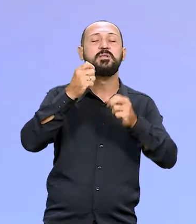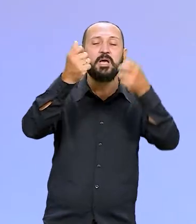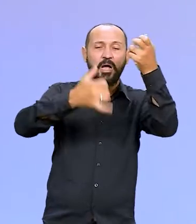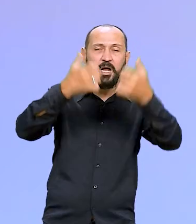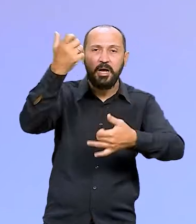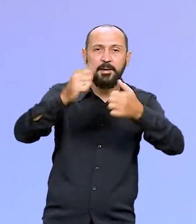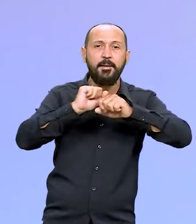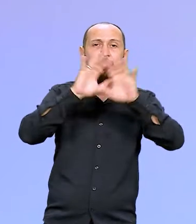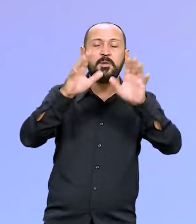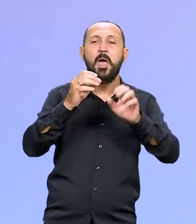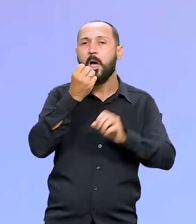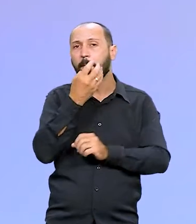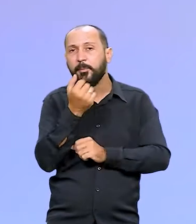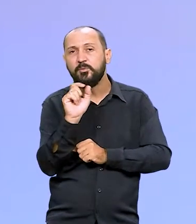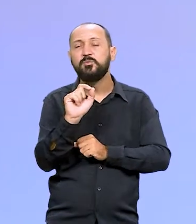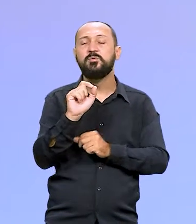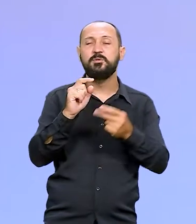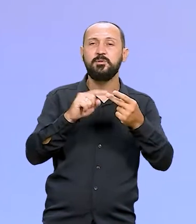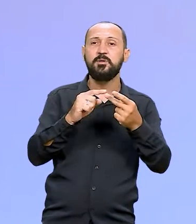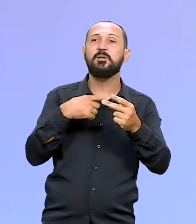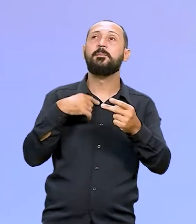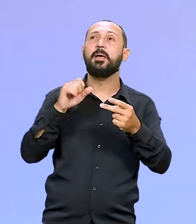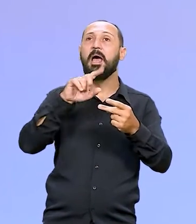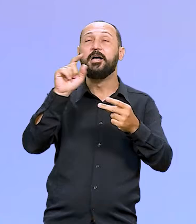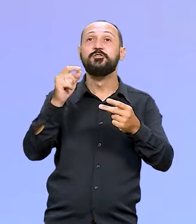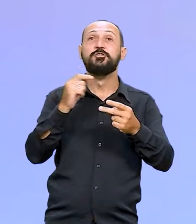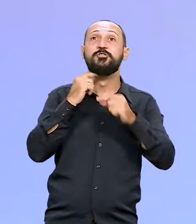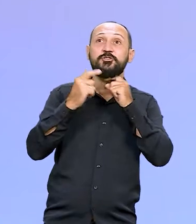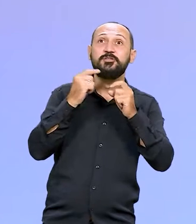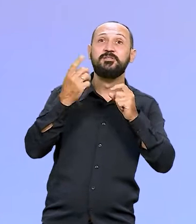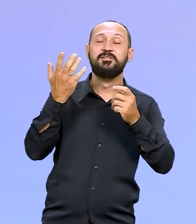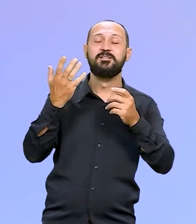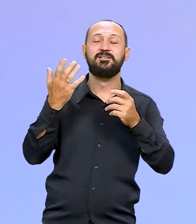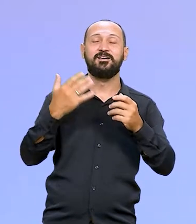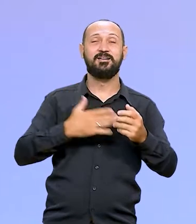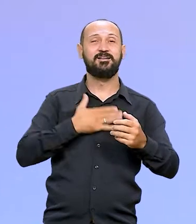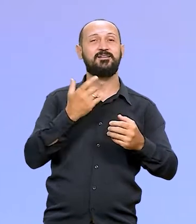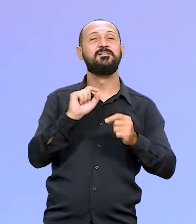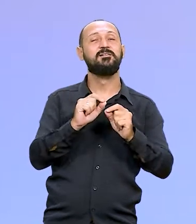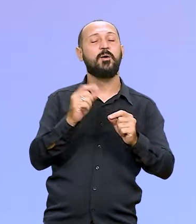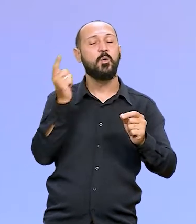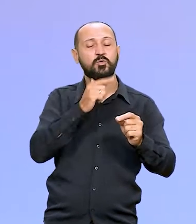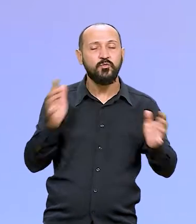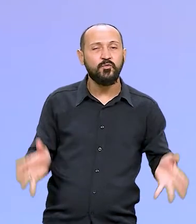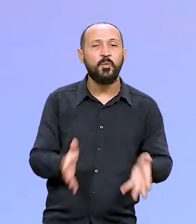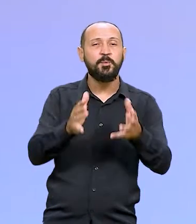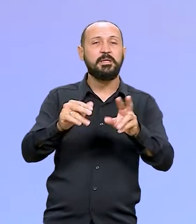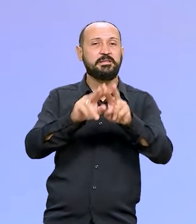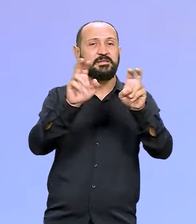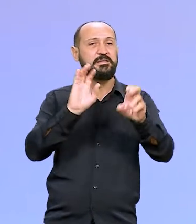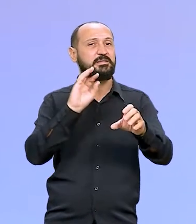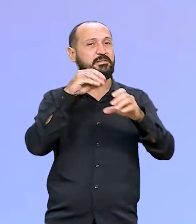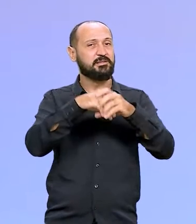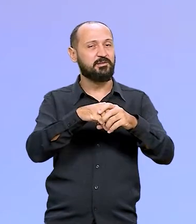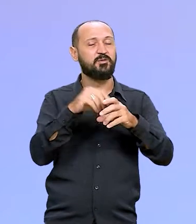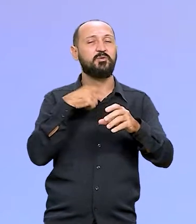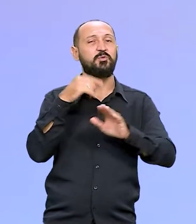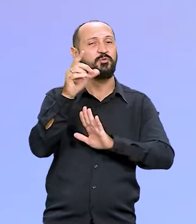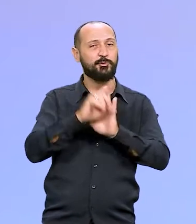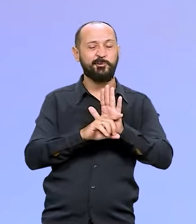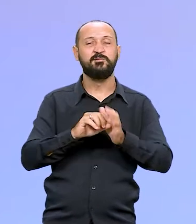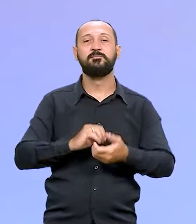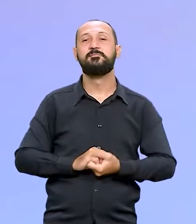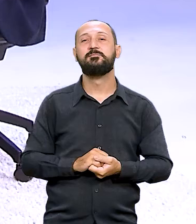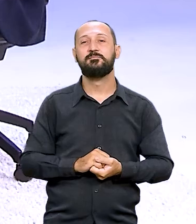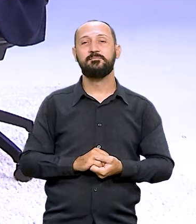puder esclarecer os aspectos positivos e os aspectos polêmicos também, acredito que isso a gente pode fomentar ainda mais esse setor e o nosso